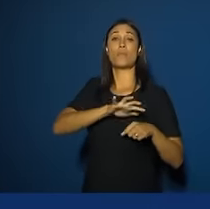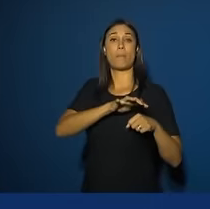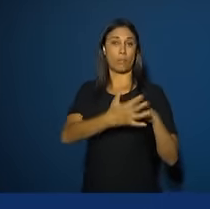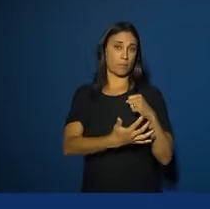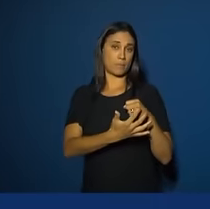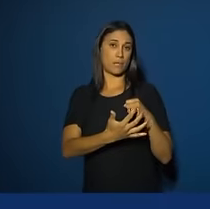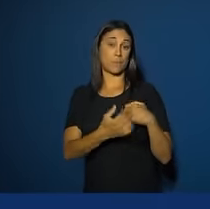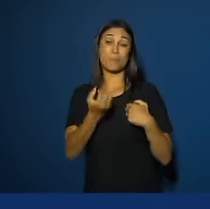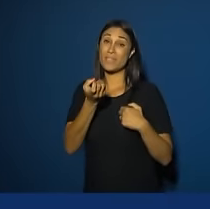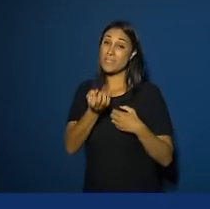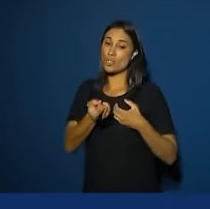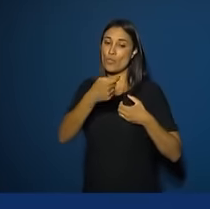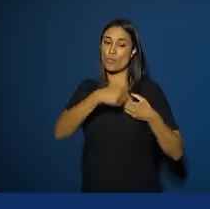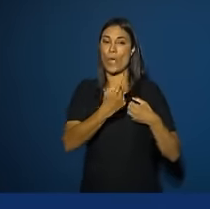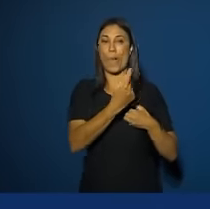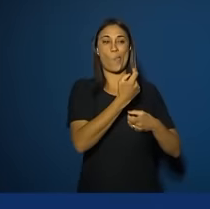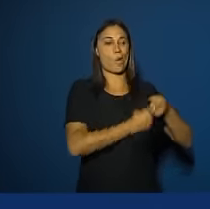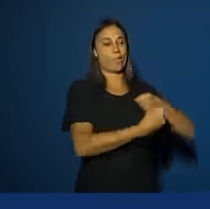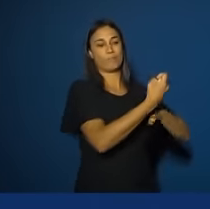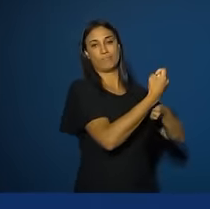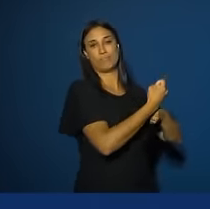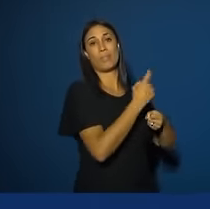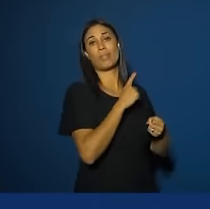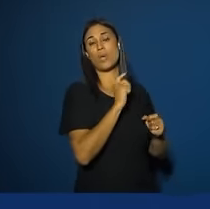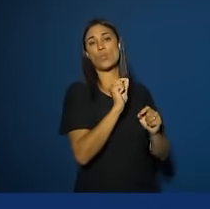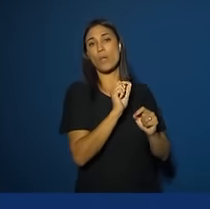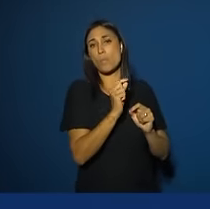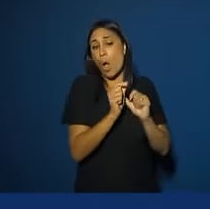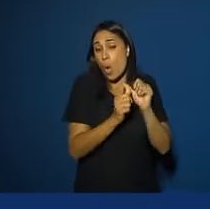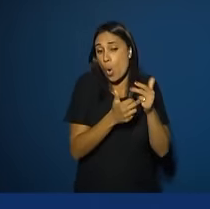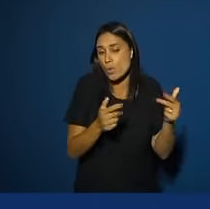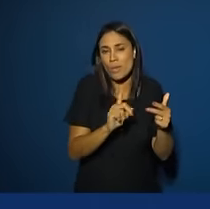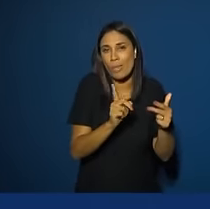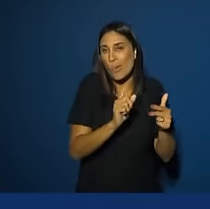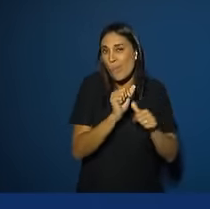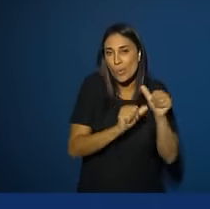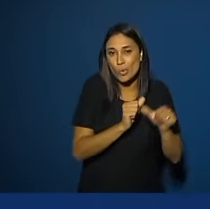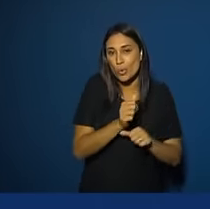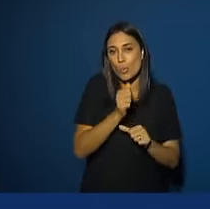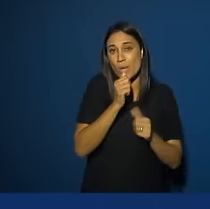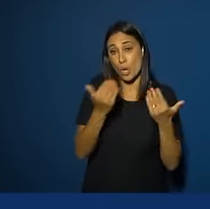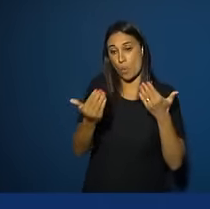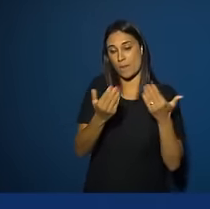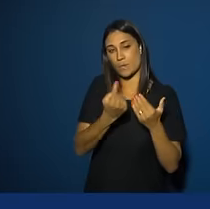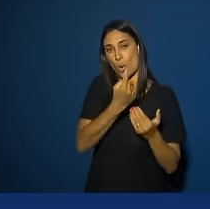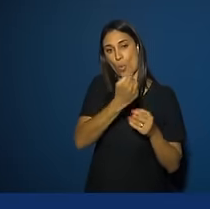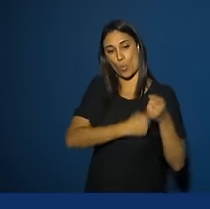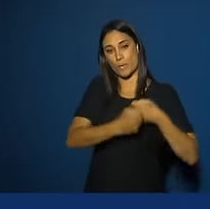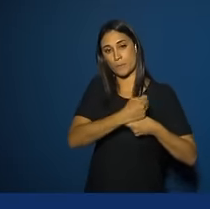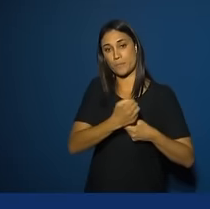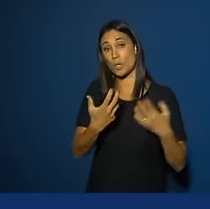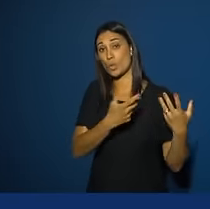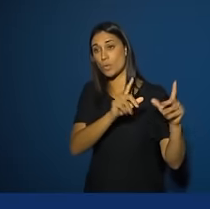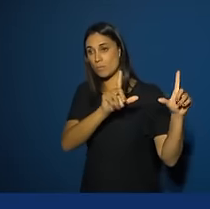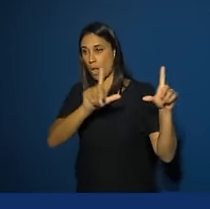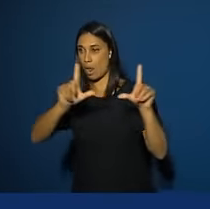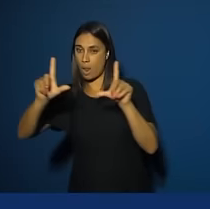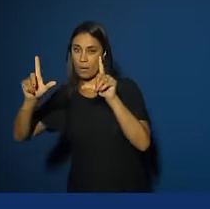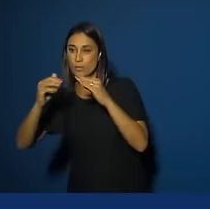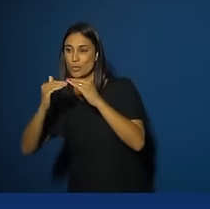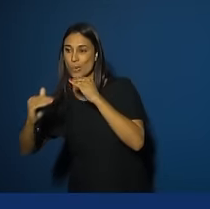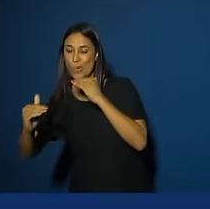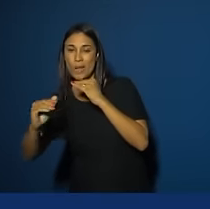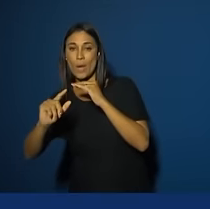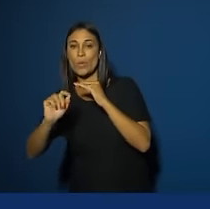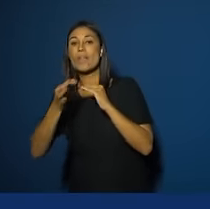Se a gente voltasse um ano atrás, tem uma coisa que não mudou em relação ao ano atrás. Há um ano atrás, todos desse painel